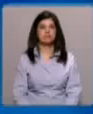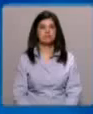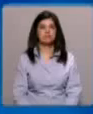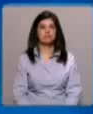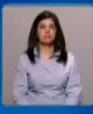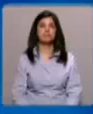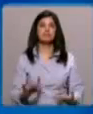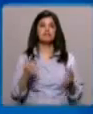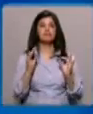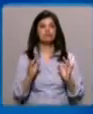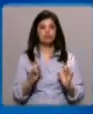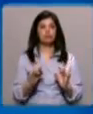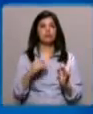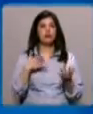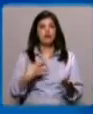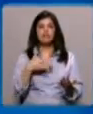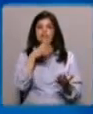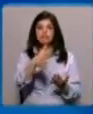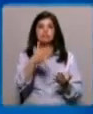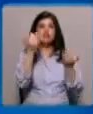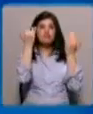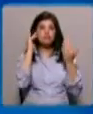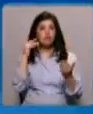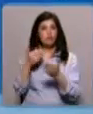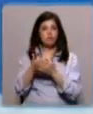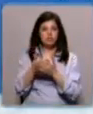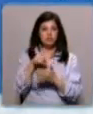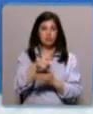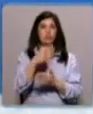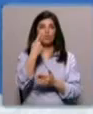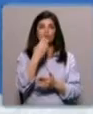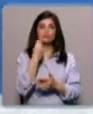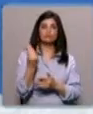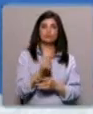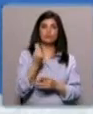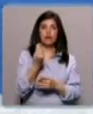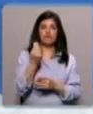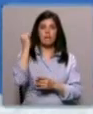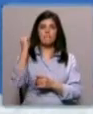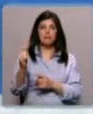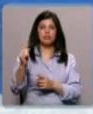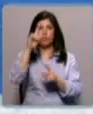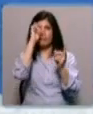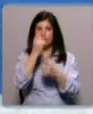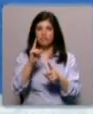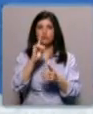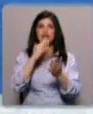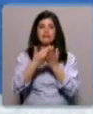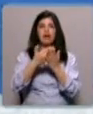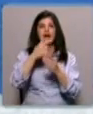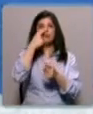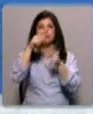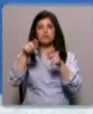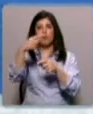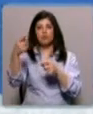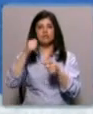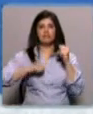também damos comando tem sido um tema ora em espanha oxente matou a professora e feriu várias outras pessoas durante a